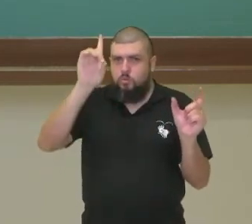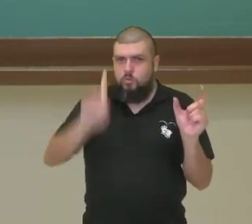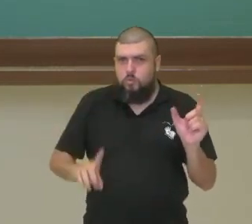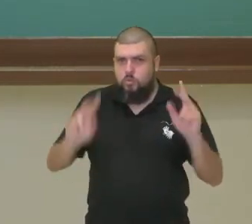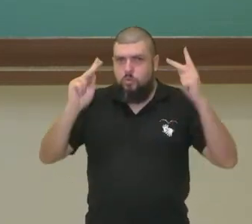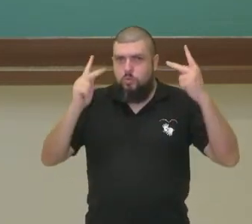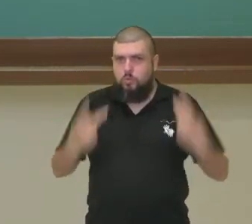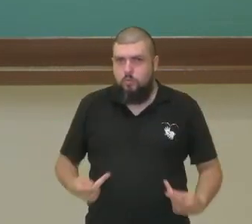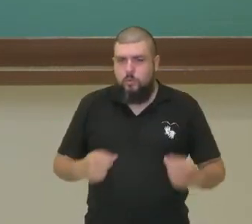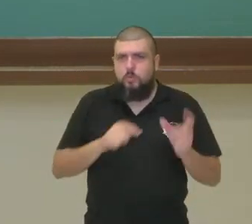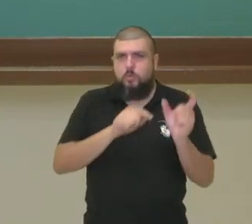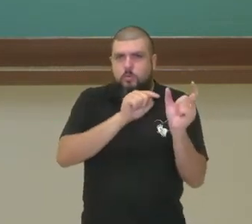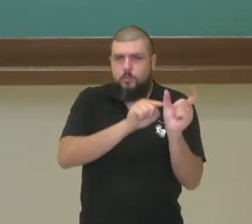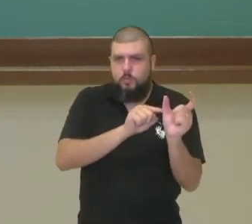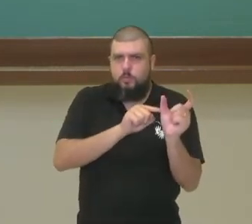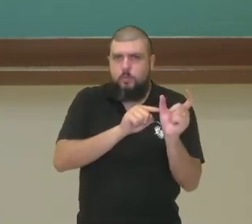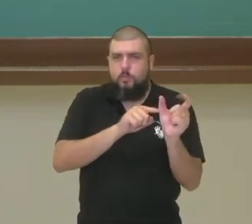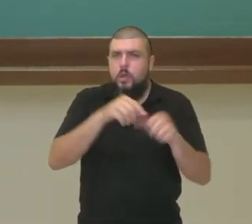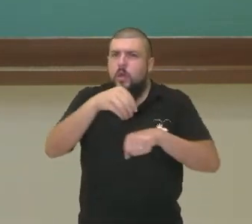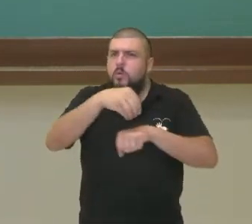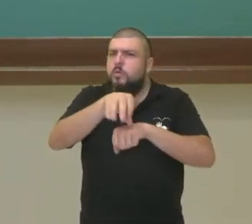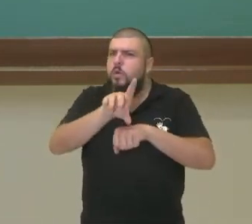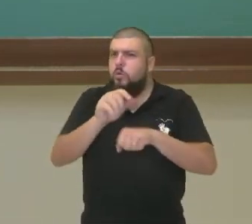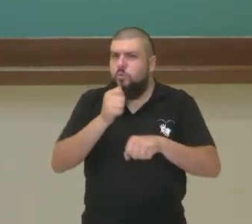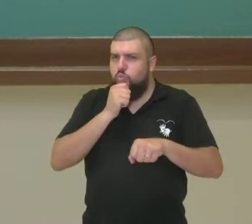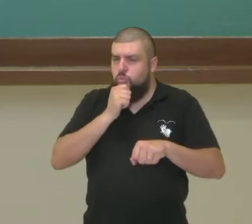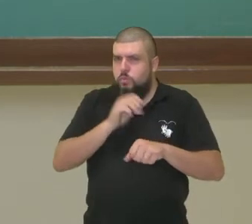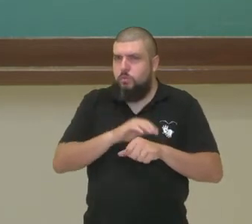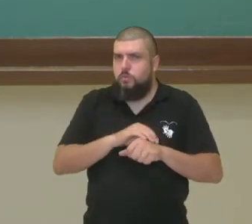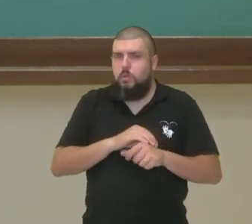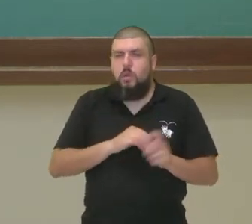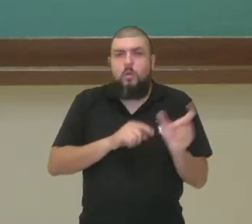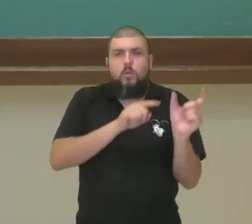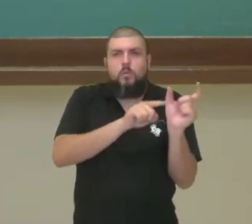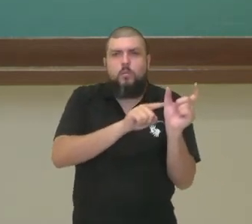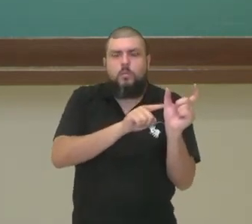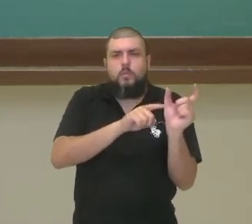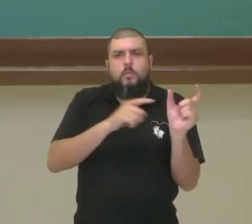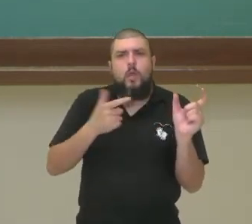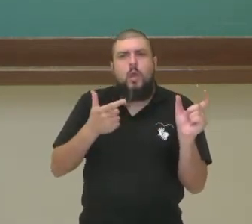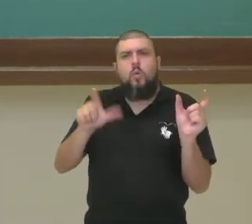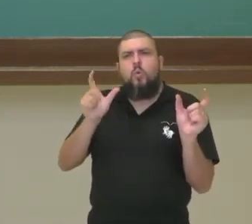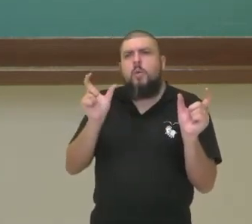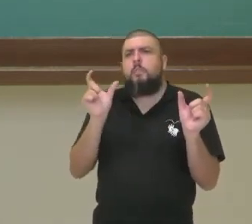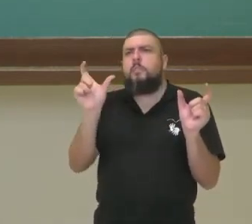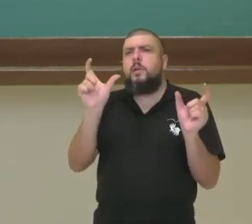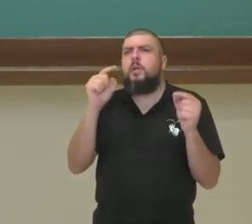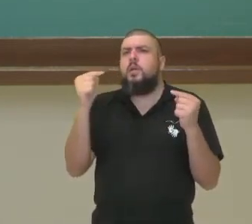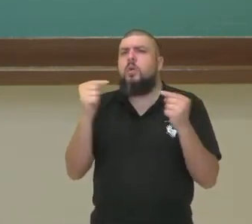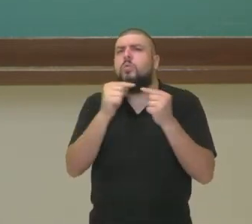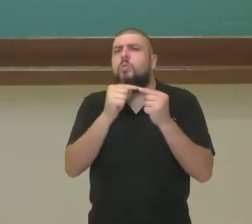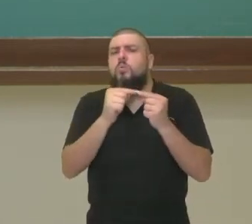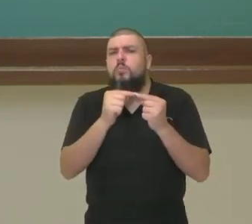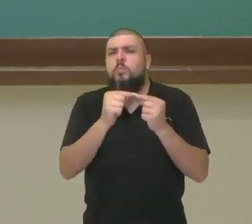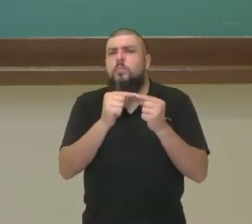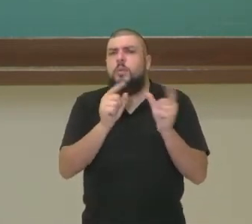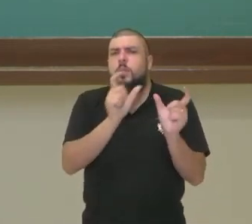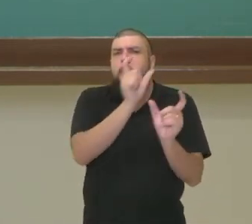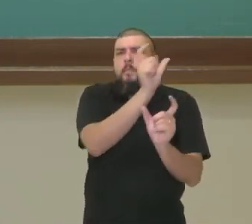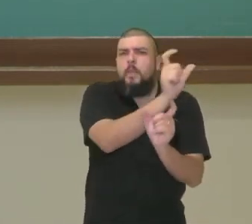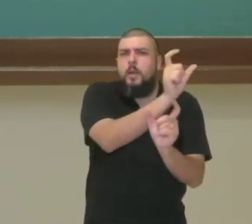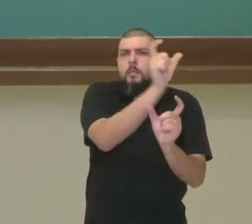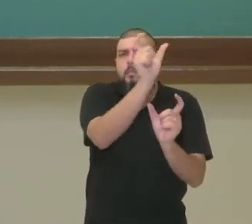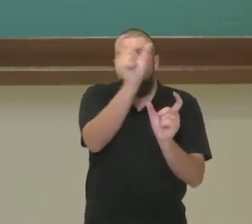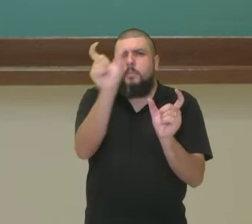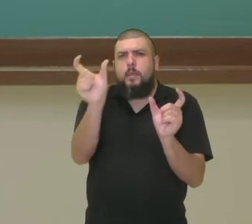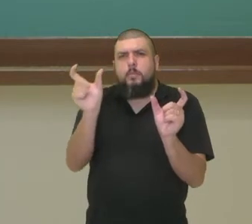ligando. Eu não vou dar dicas. Tudo aquilo que te lembrar direitos humanos, você escreve em balõezinhos em volta dessa palavra